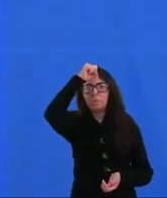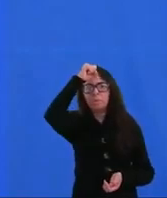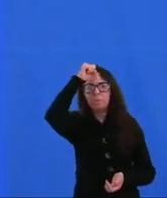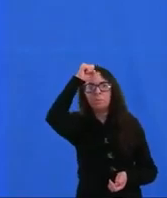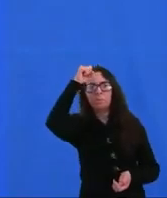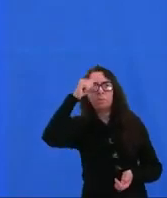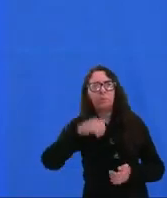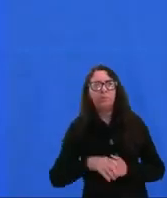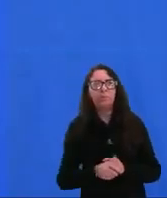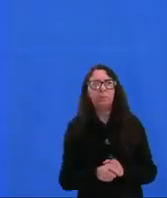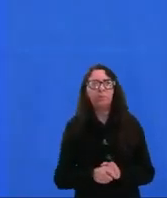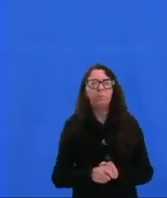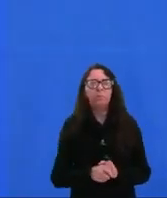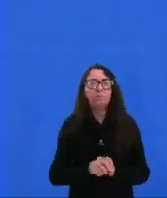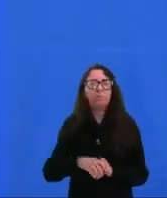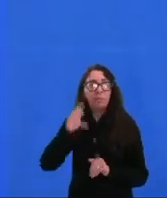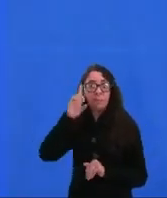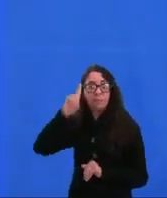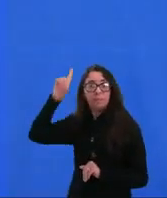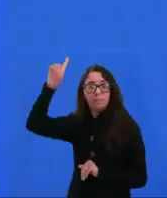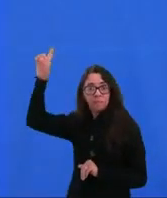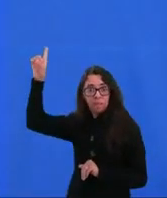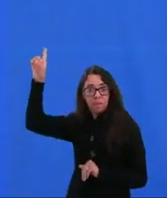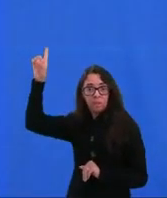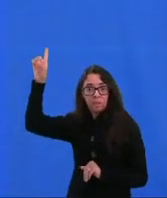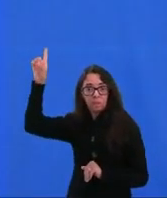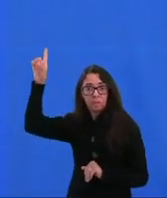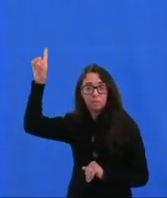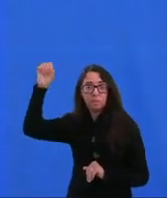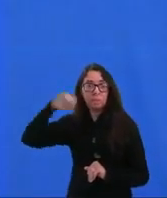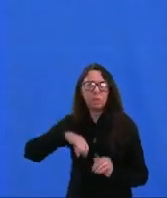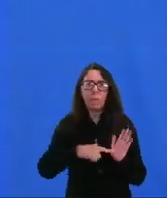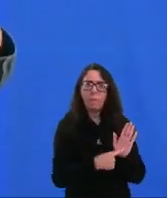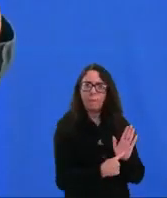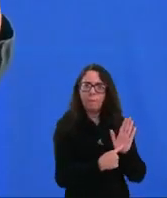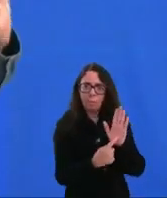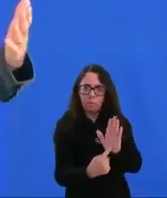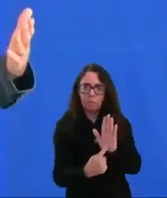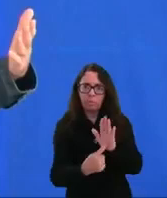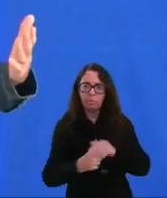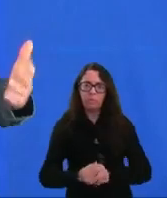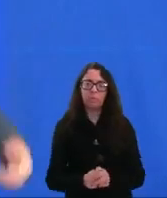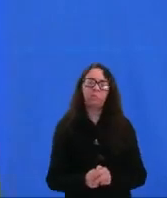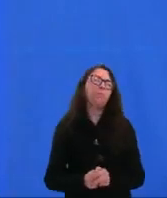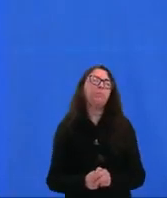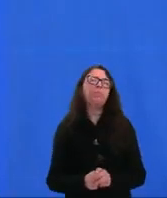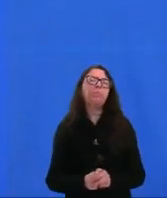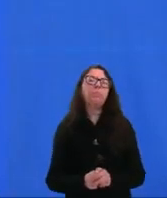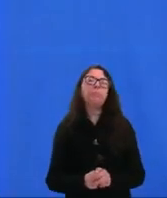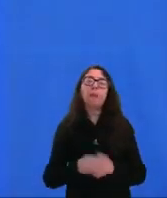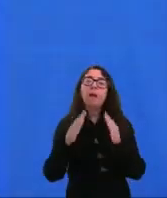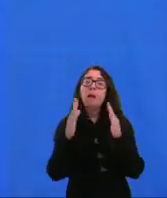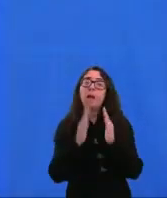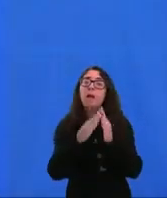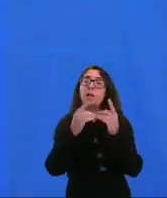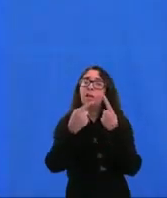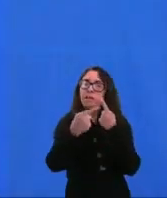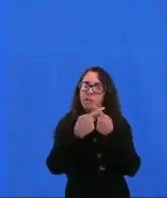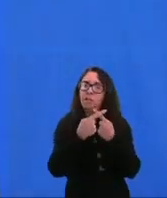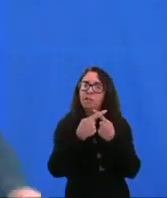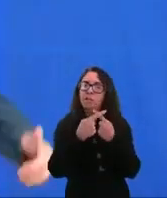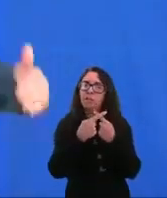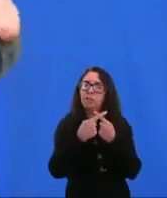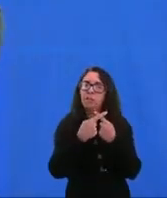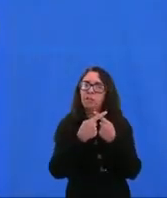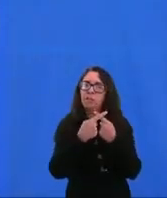Declaração 1A. Uma igreja eficiente se constrói a partir de uma liderança